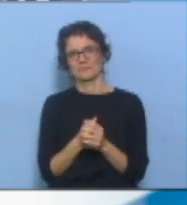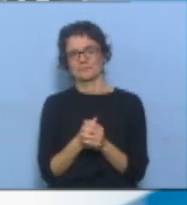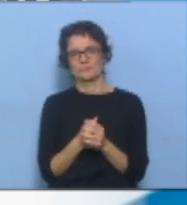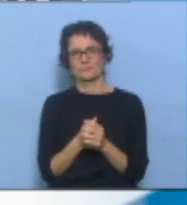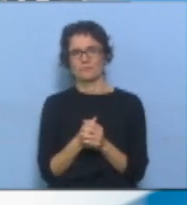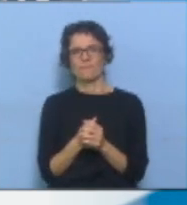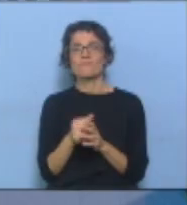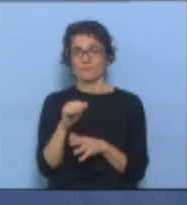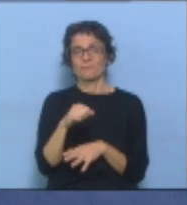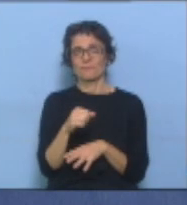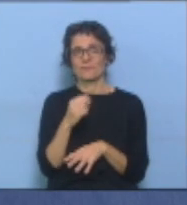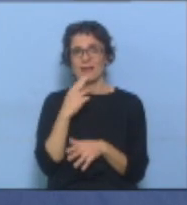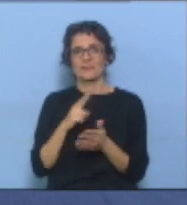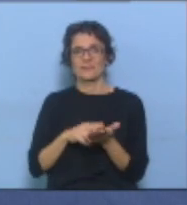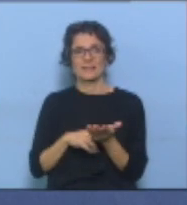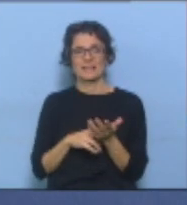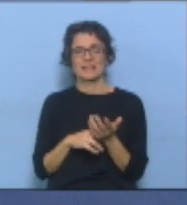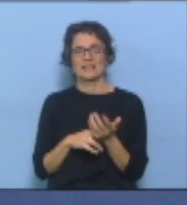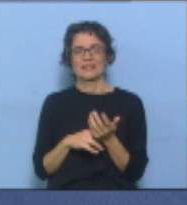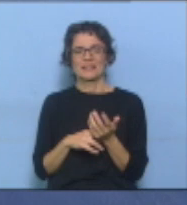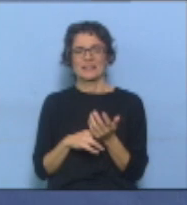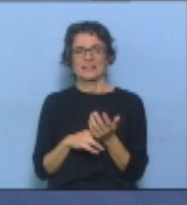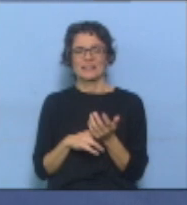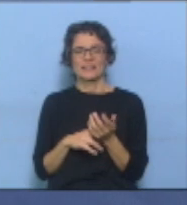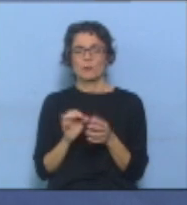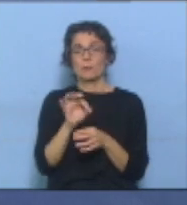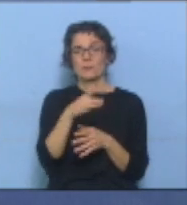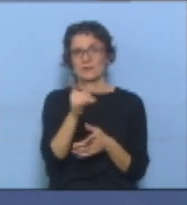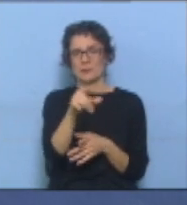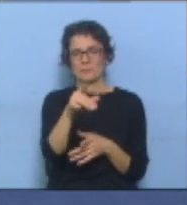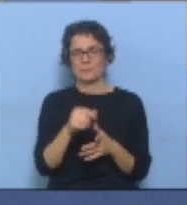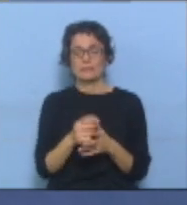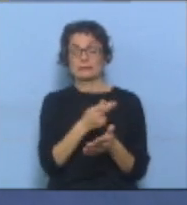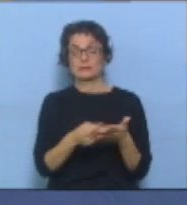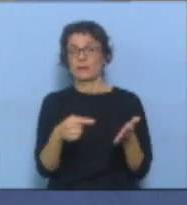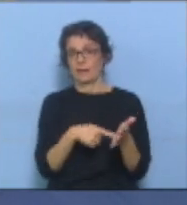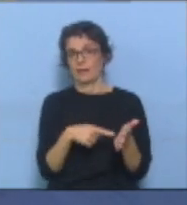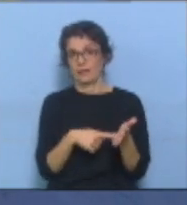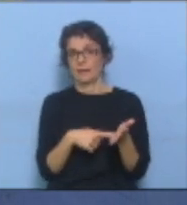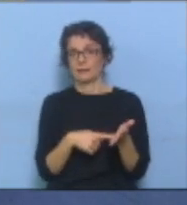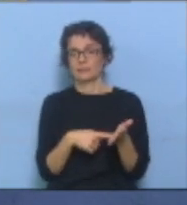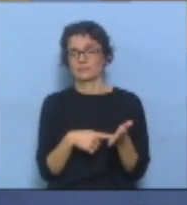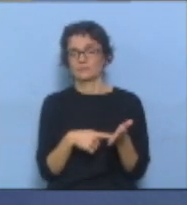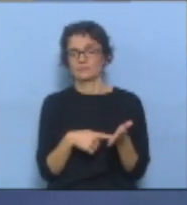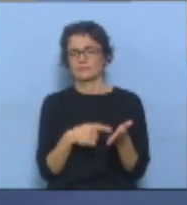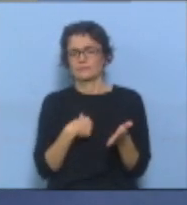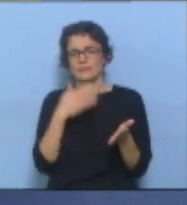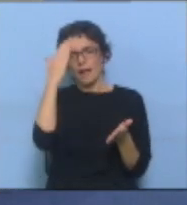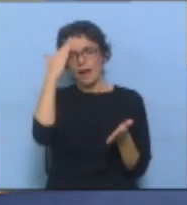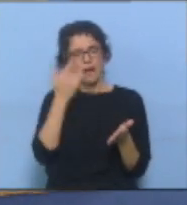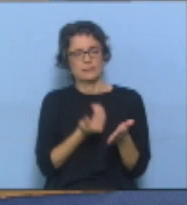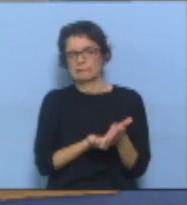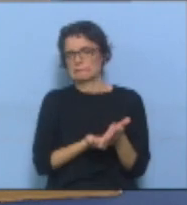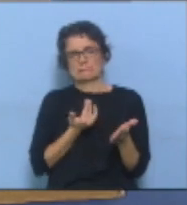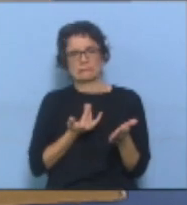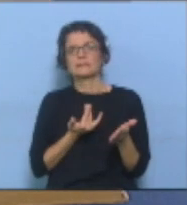coisa, eu já passo a palavra à Maria do Mar. Está aqui uma frase que é das frases mais importantes do Novo